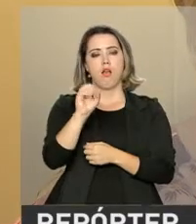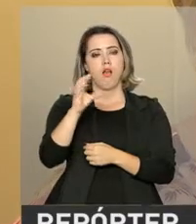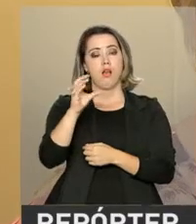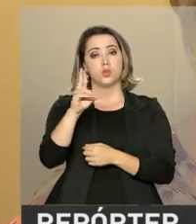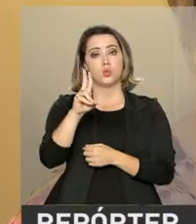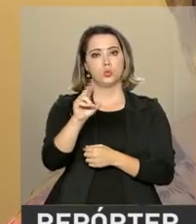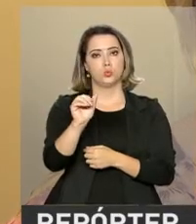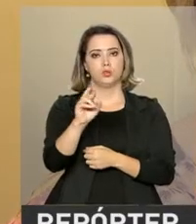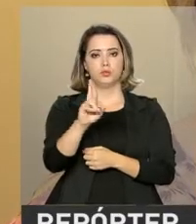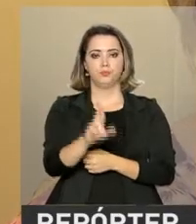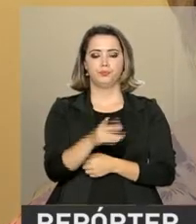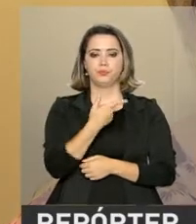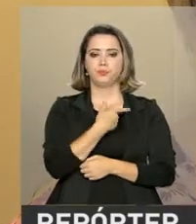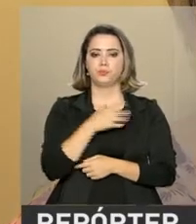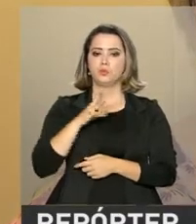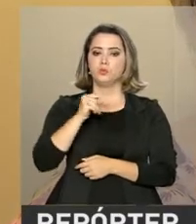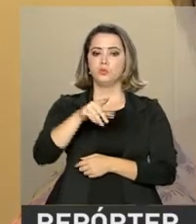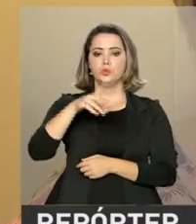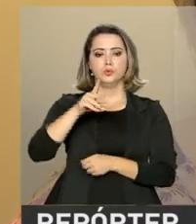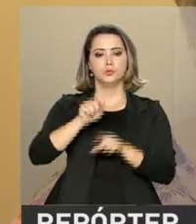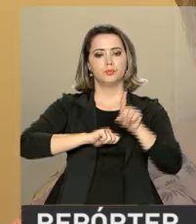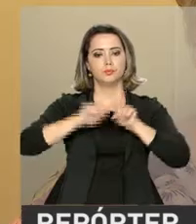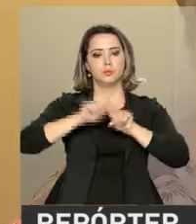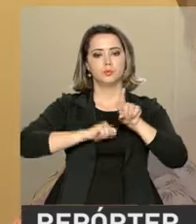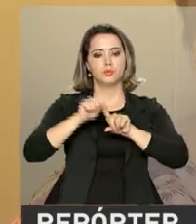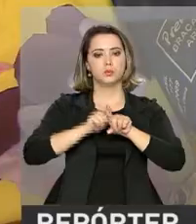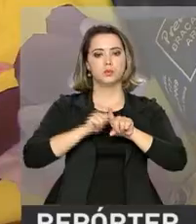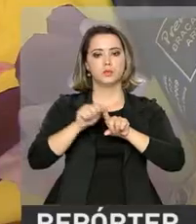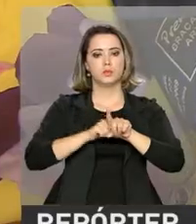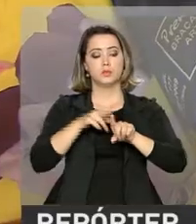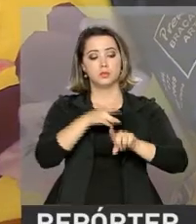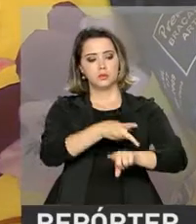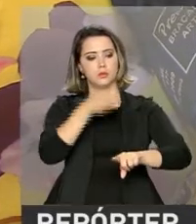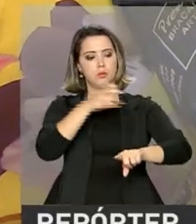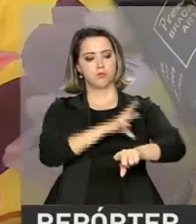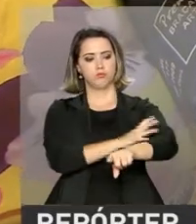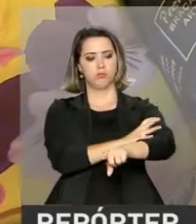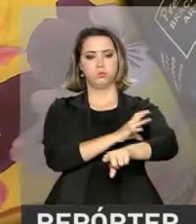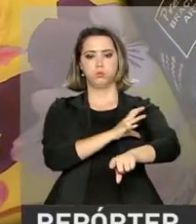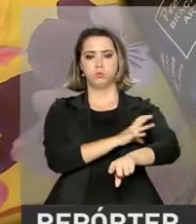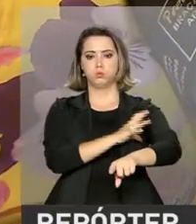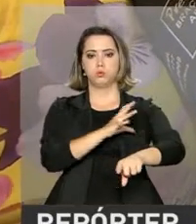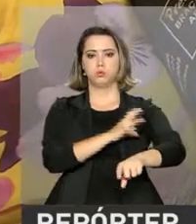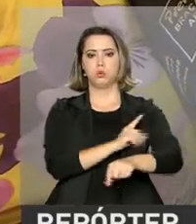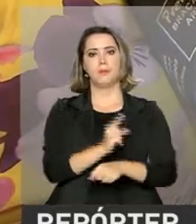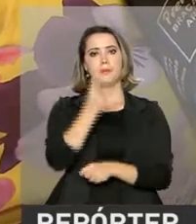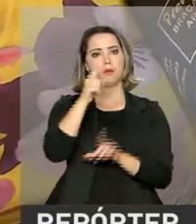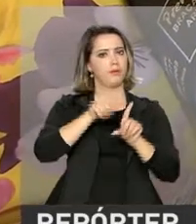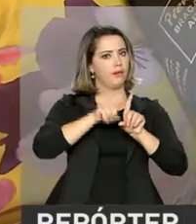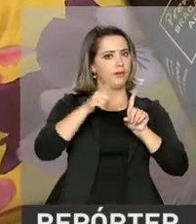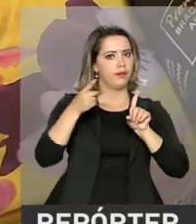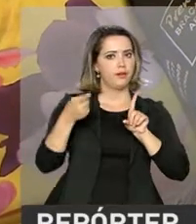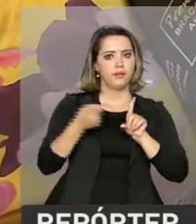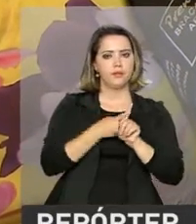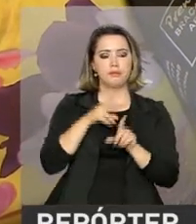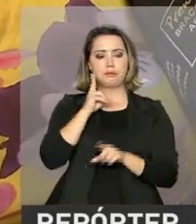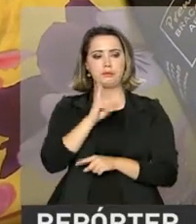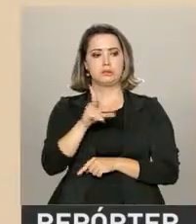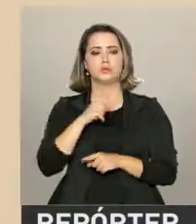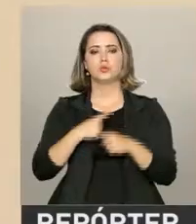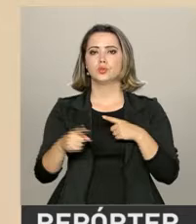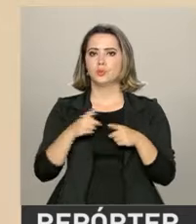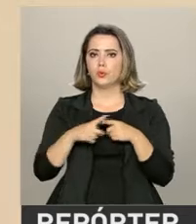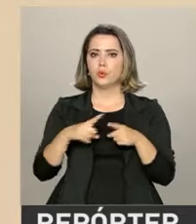A Sandra mede a pressão todos os meses há 24 anos. Foi na gravidez do seu primeiro filho que ela descobriu que era